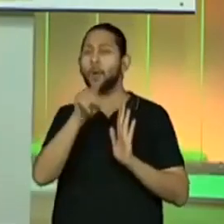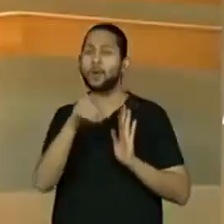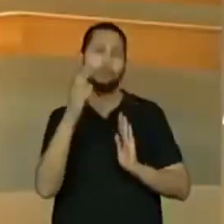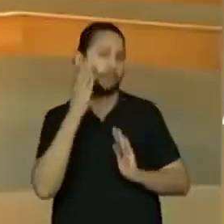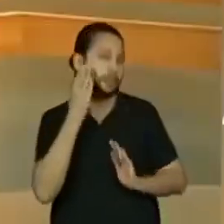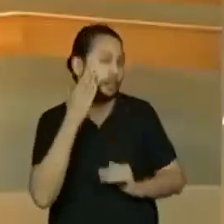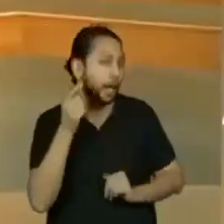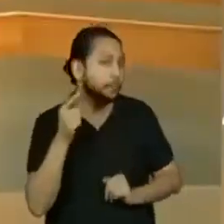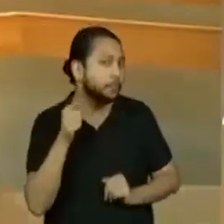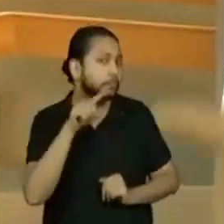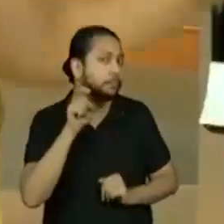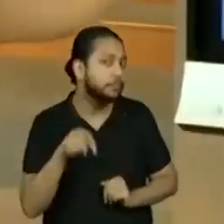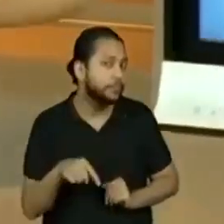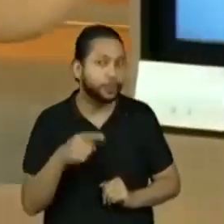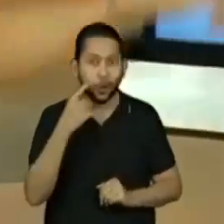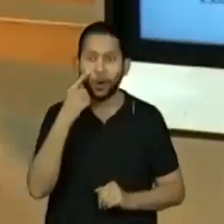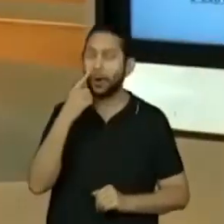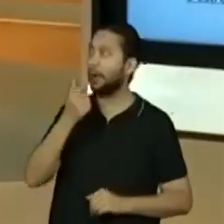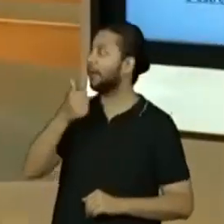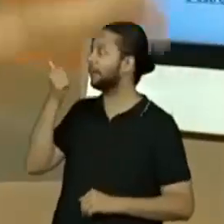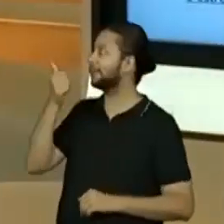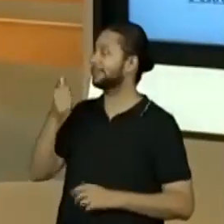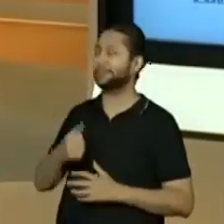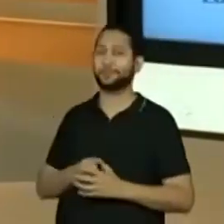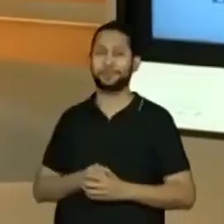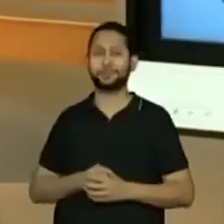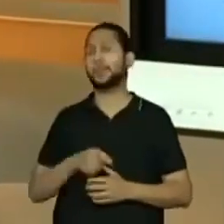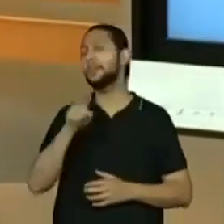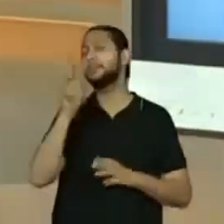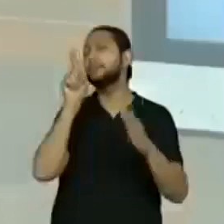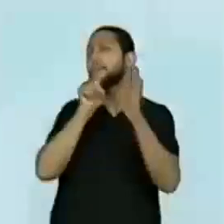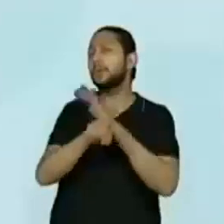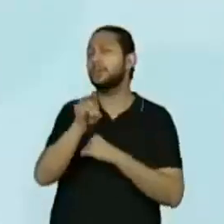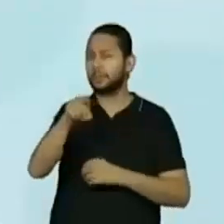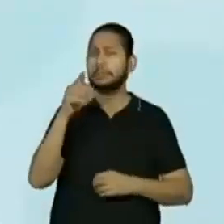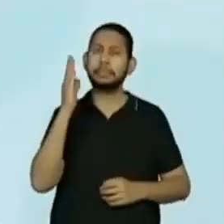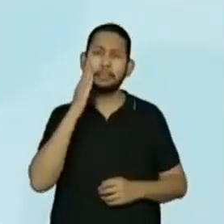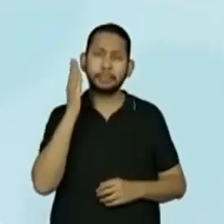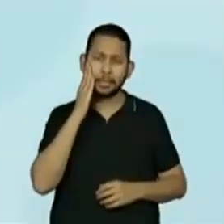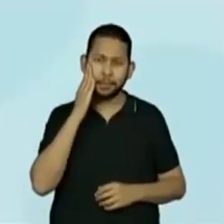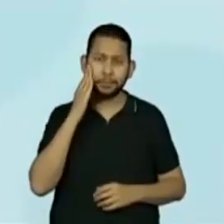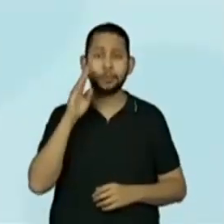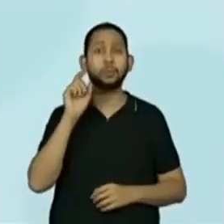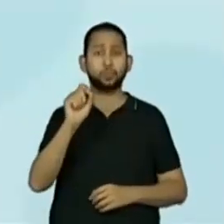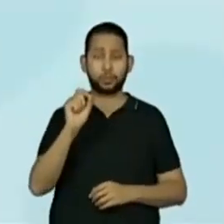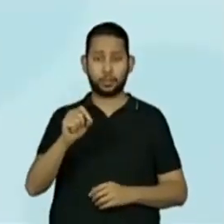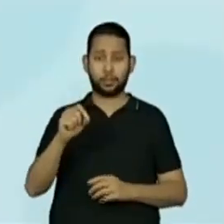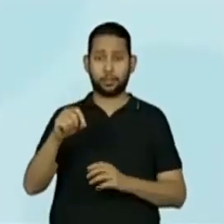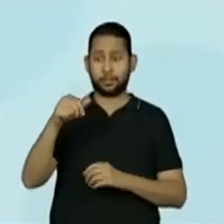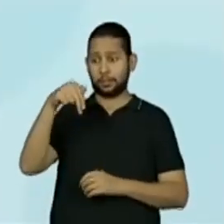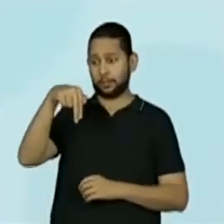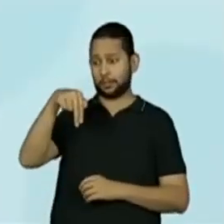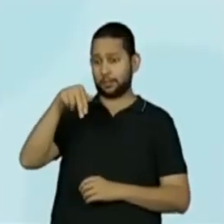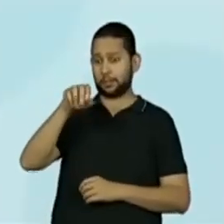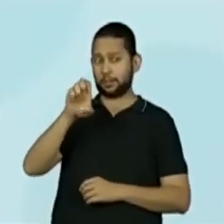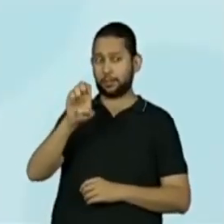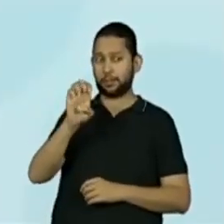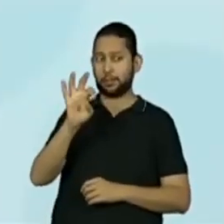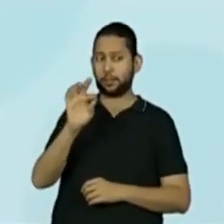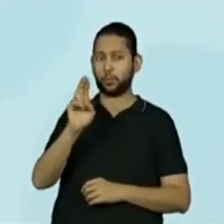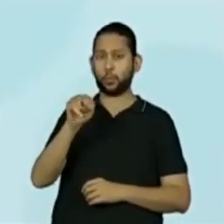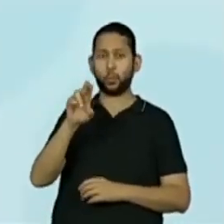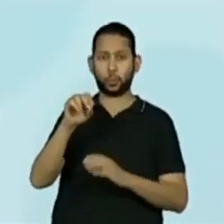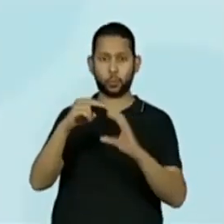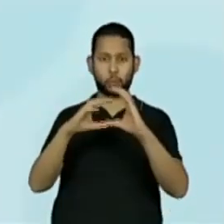Fiquem de olho em cada um dos números. Vamos lá. Você sabia que os planetas Netuno, que